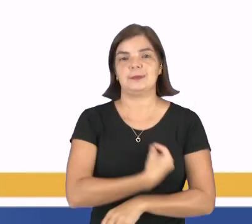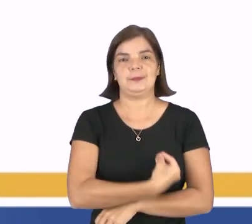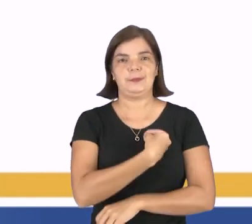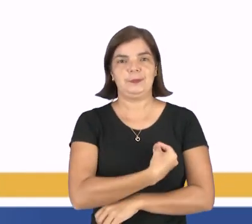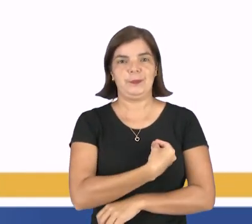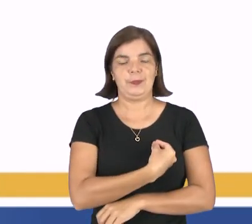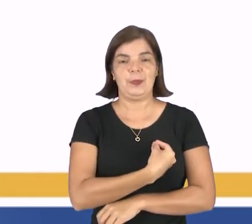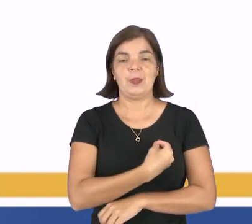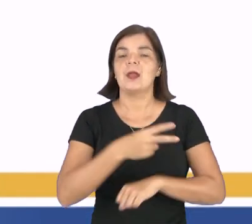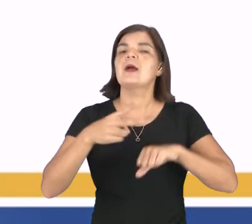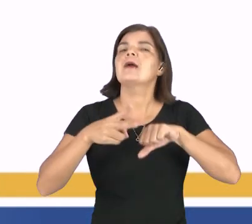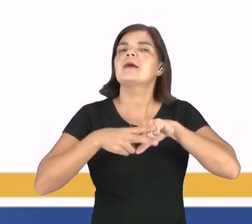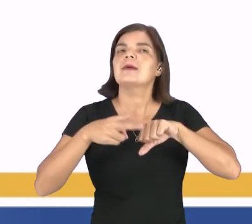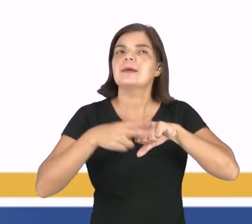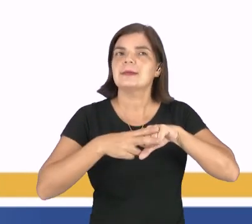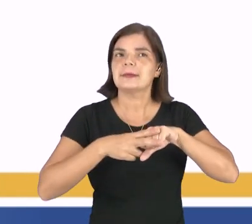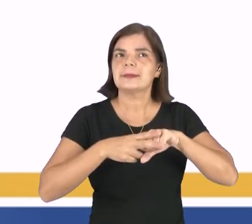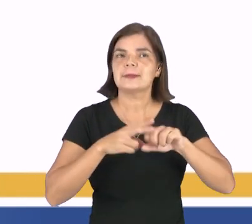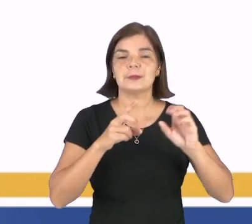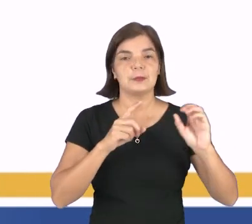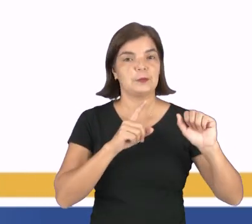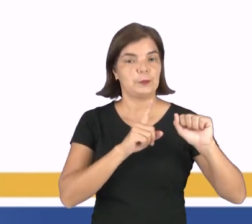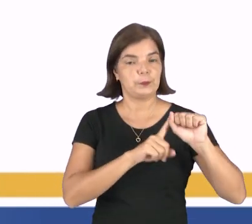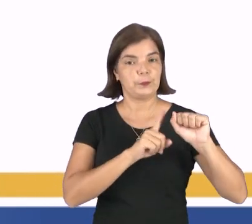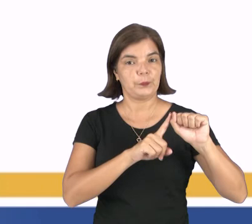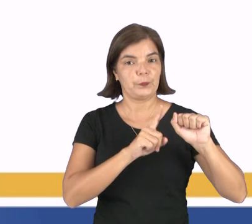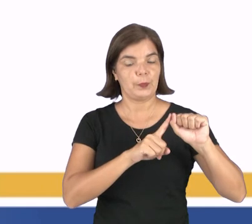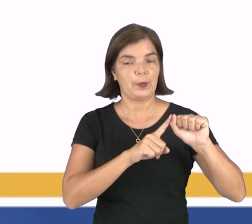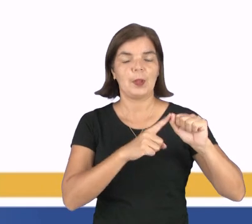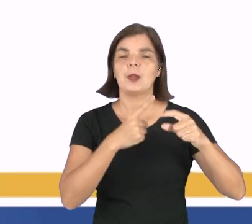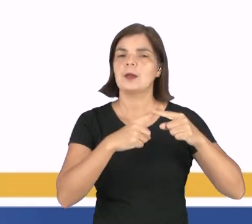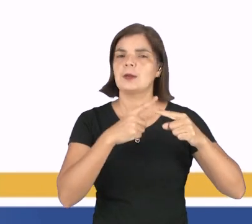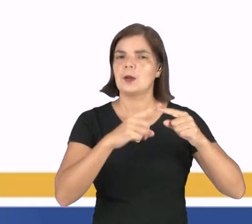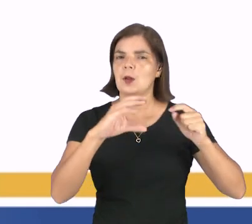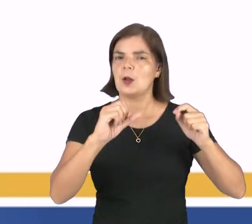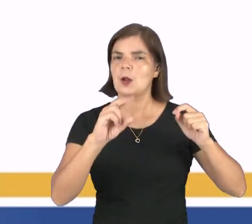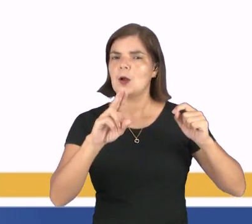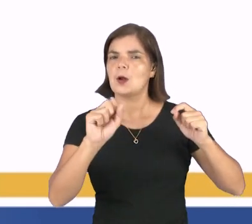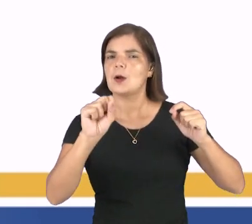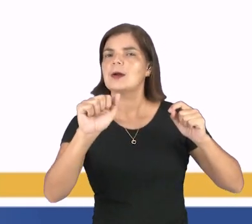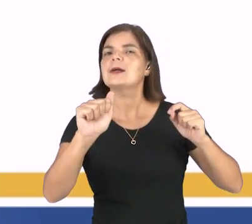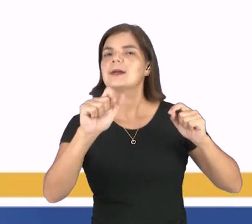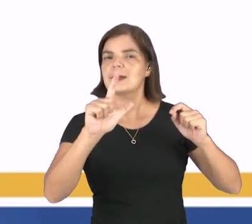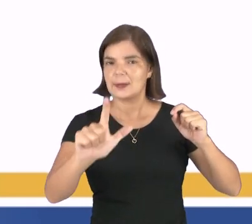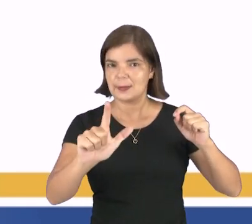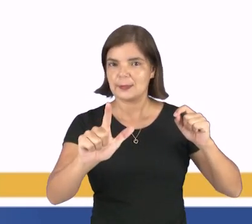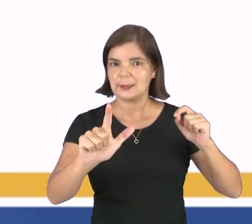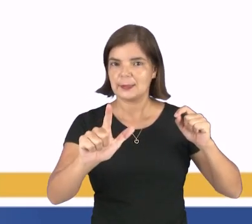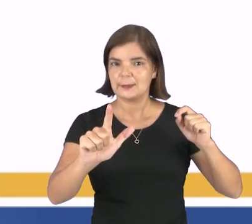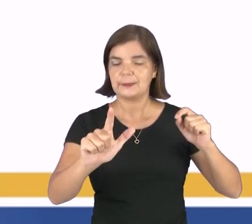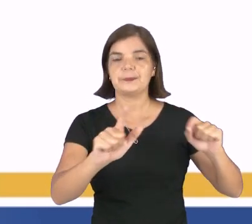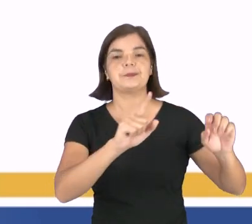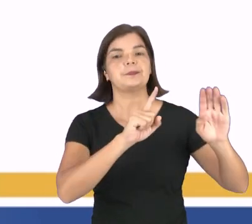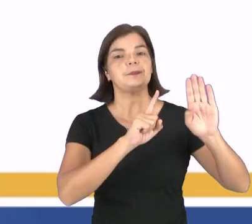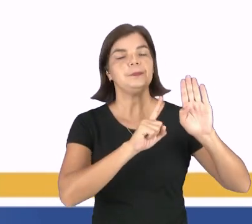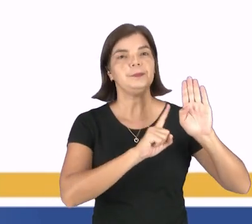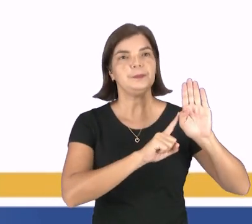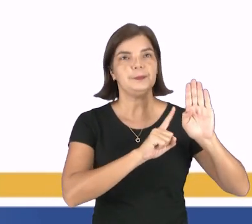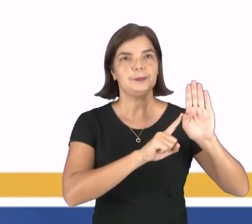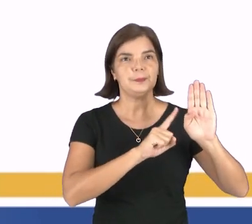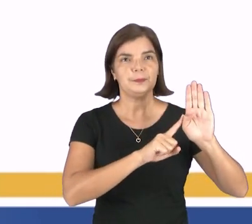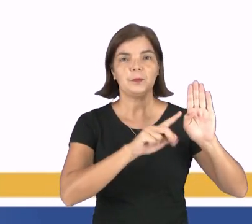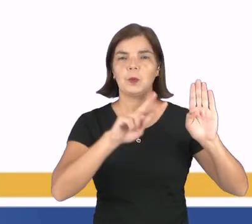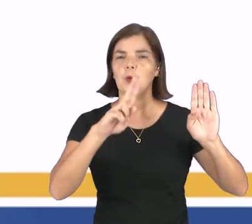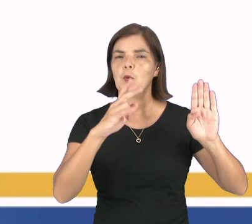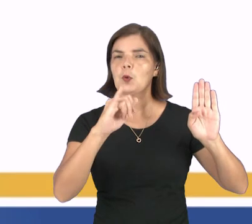forma verbal está no modo indicativo, porque está exprimindo que fato? Letra A, um fato